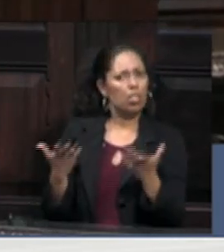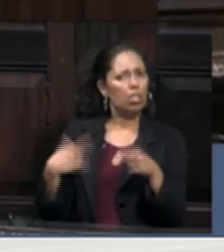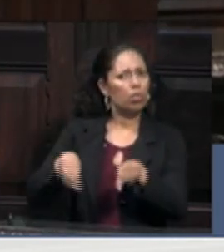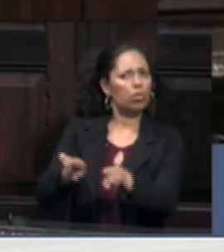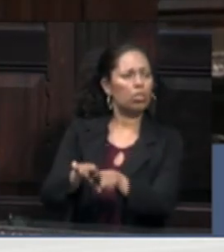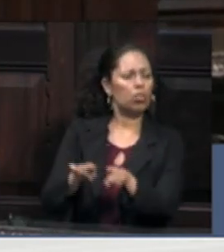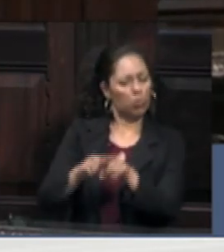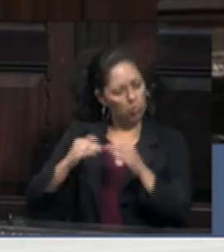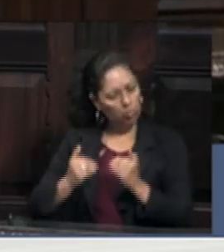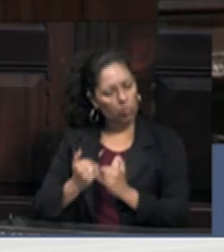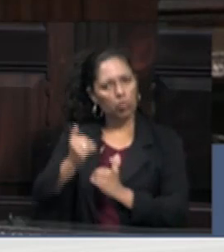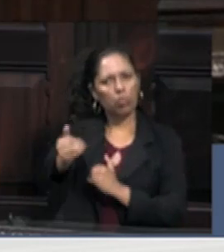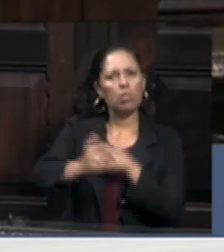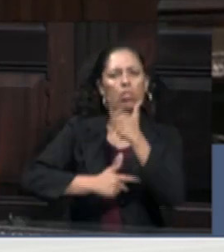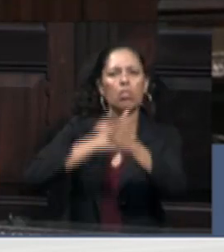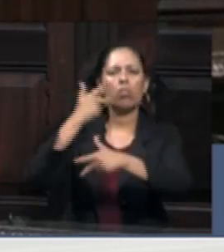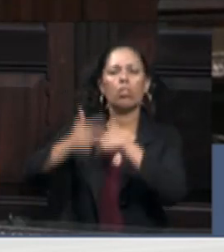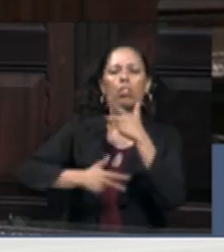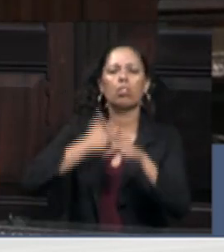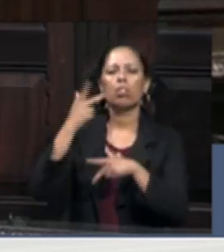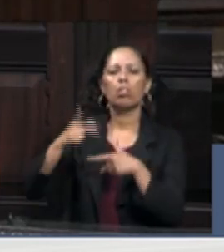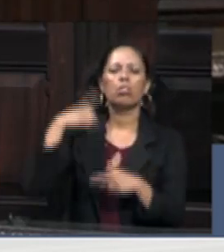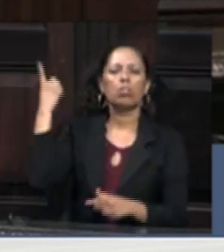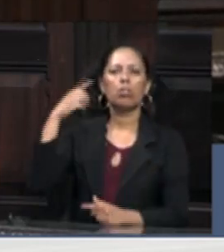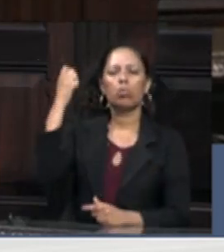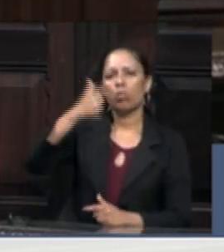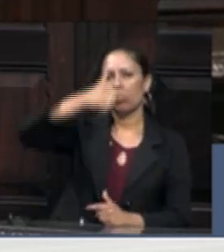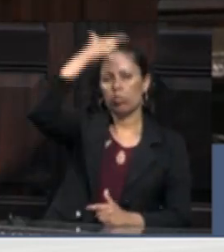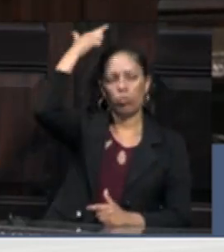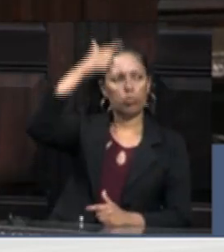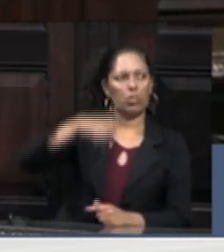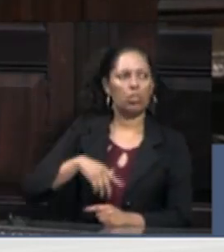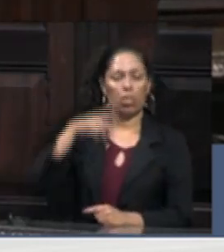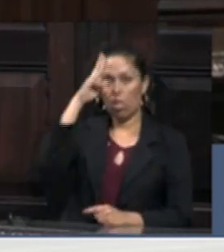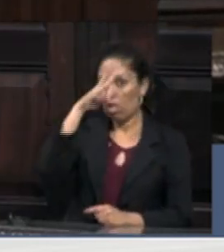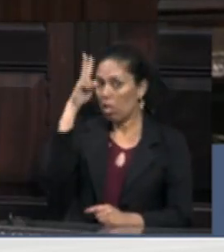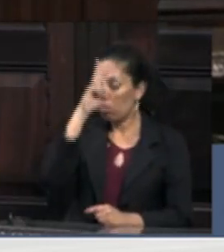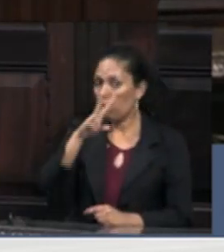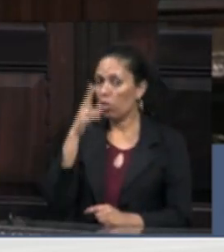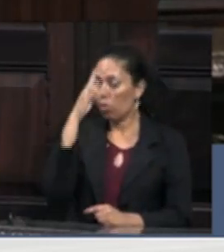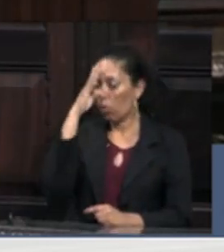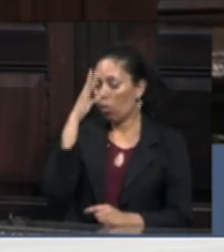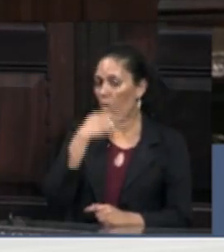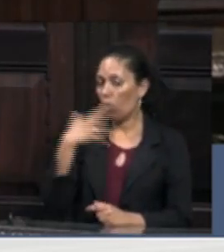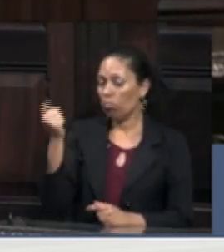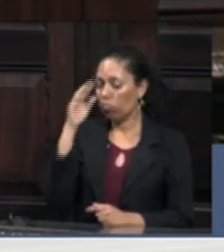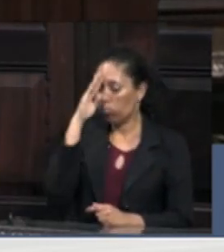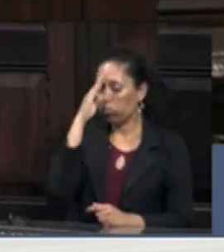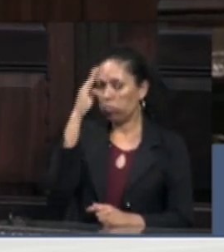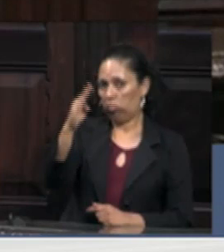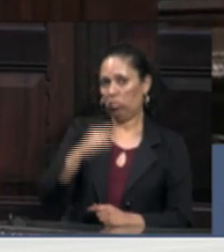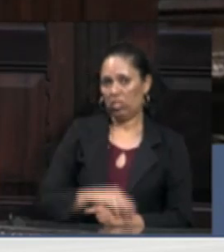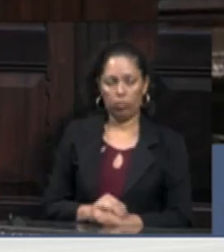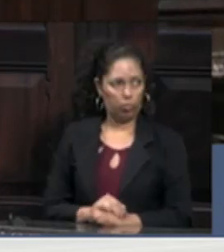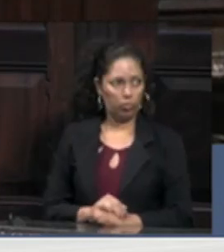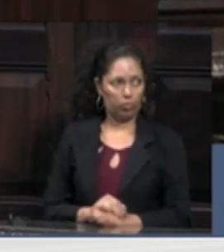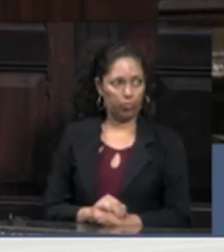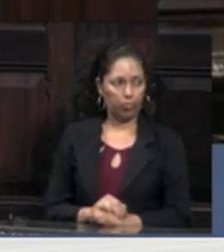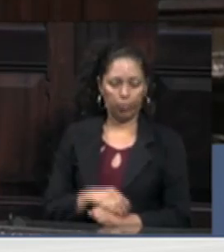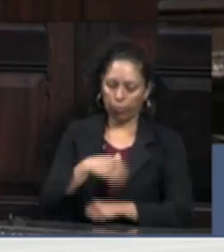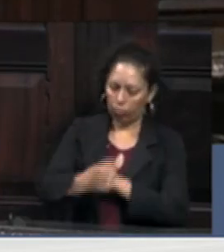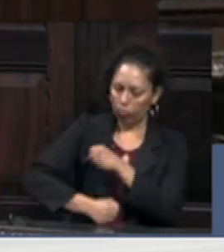porém, iniciar, deputado Luiz Paulo, lembrando uma coisa importante. Além da